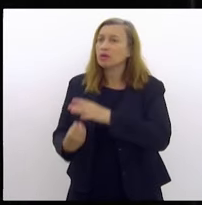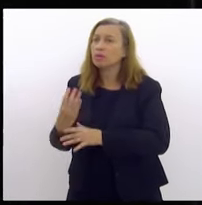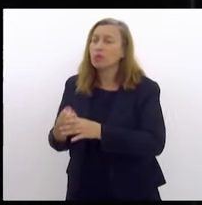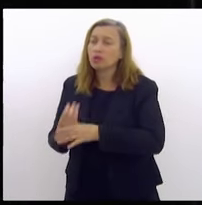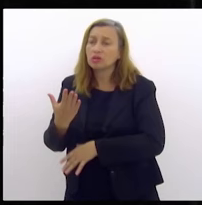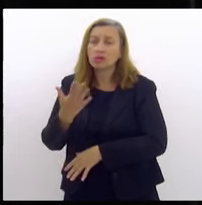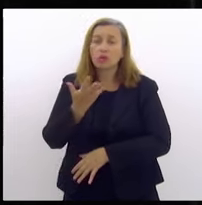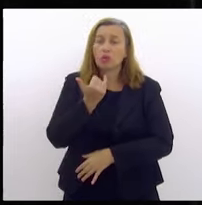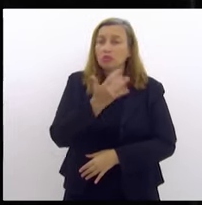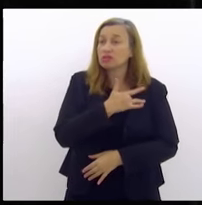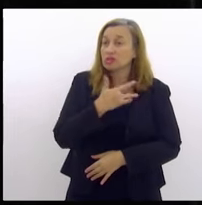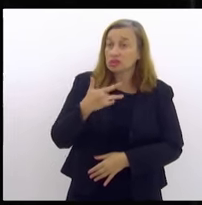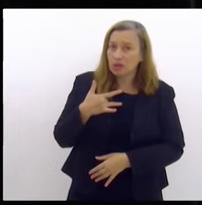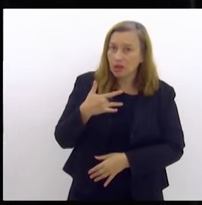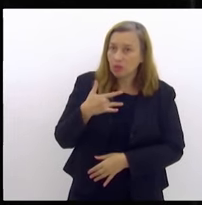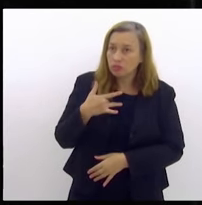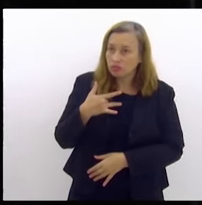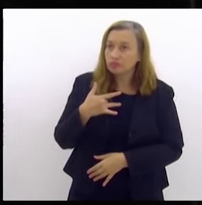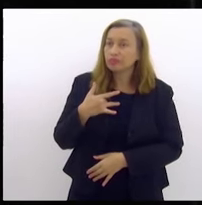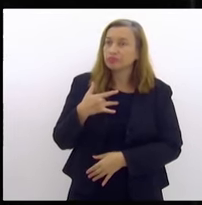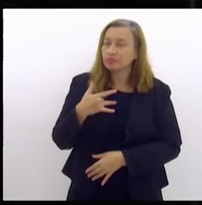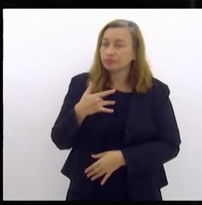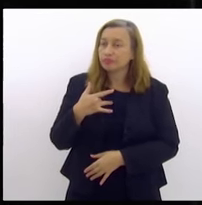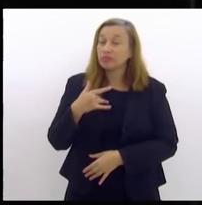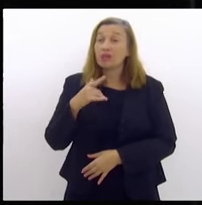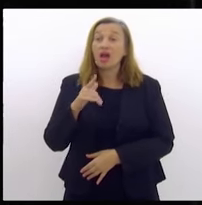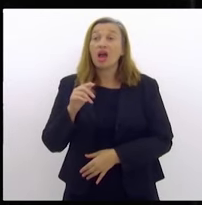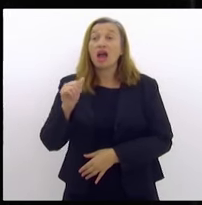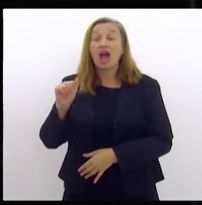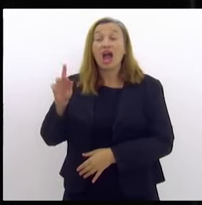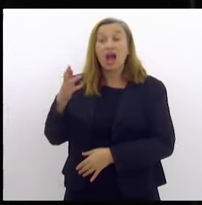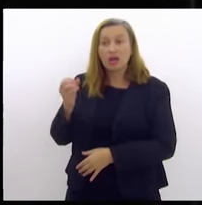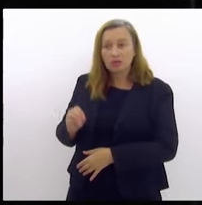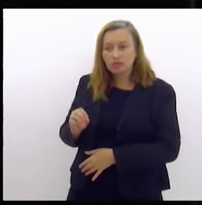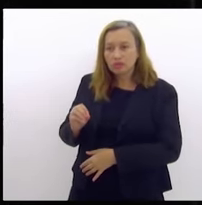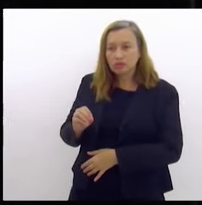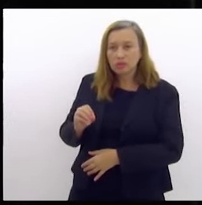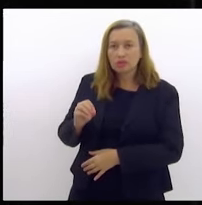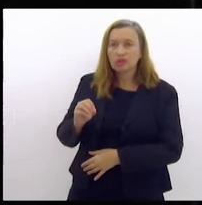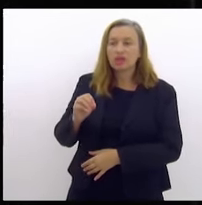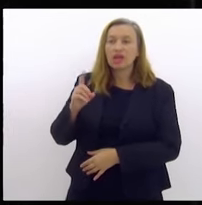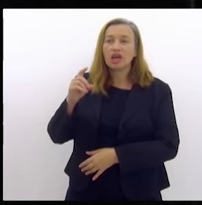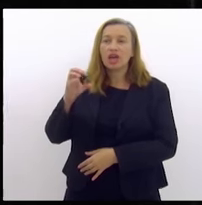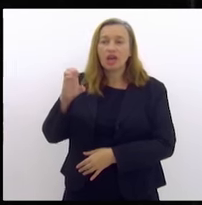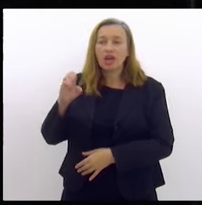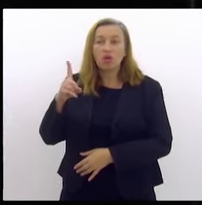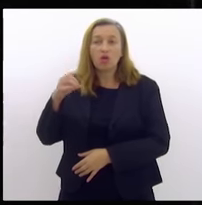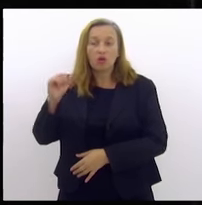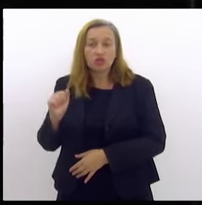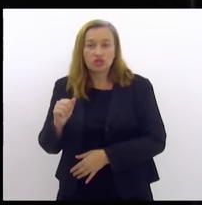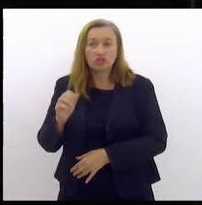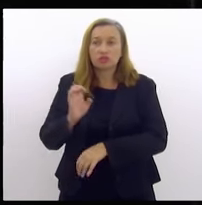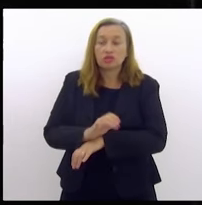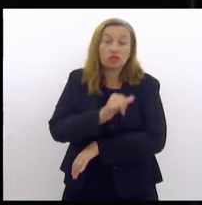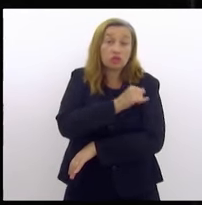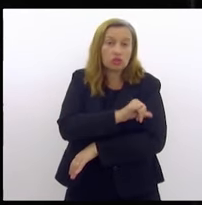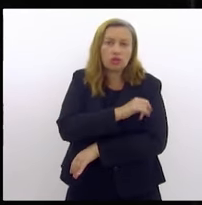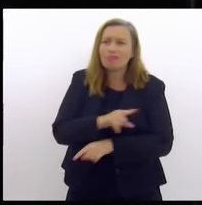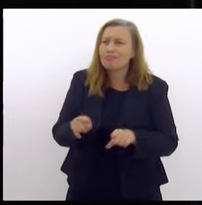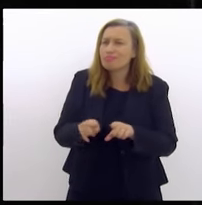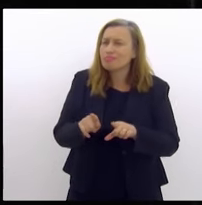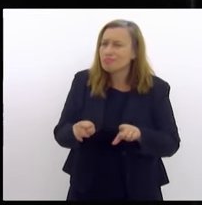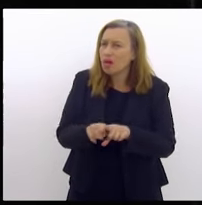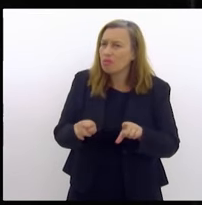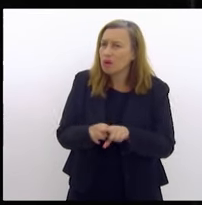alimentos saudáveis, na promoção da agroecologia aqui na cidade do Rio de Janeiro. E, por isso, tem atuado de